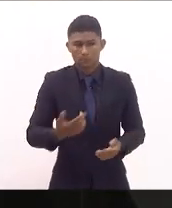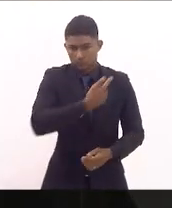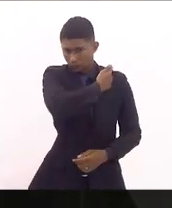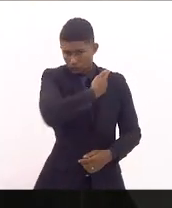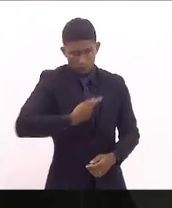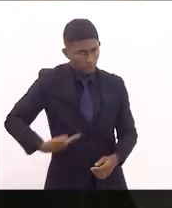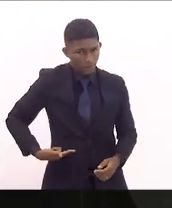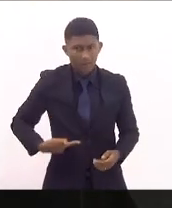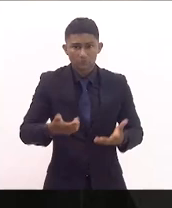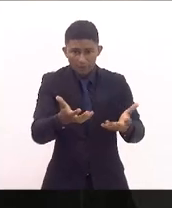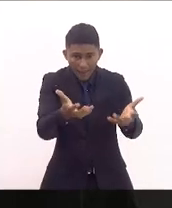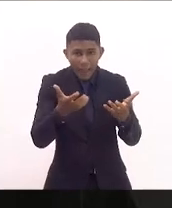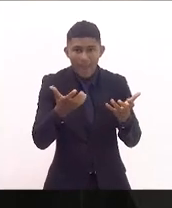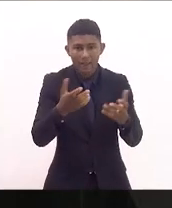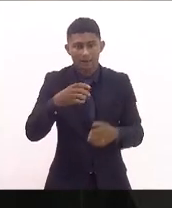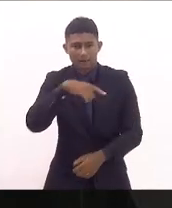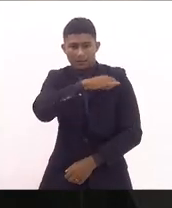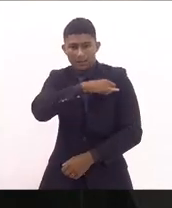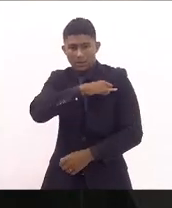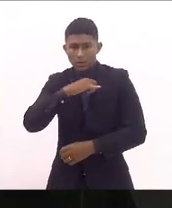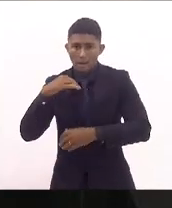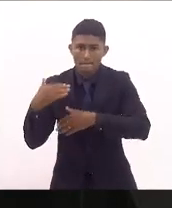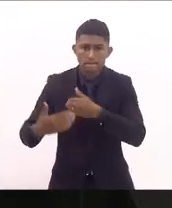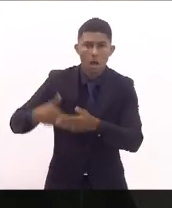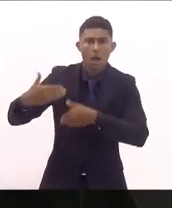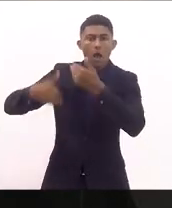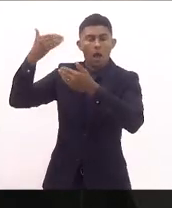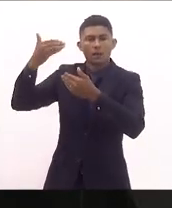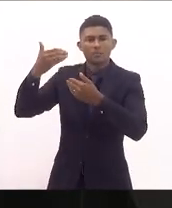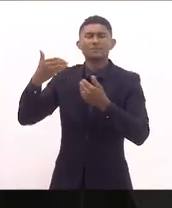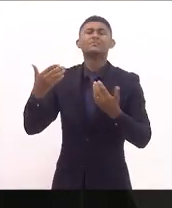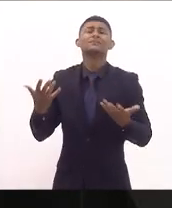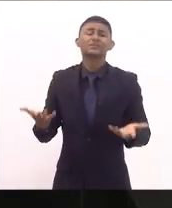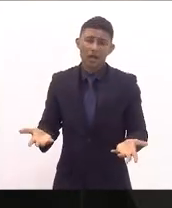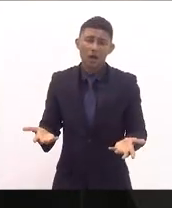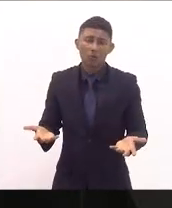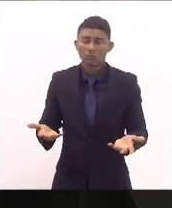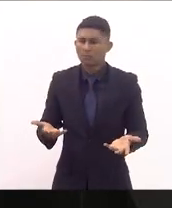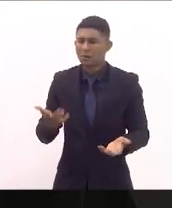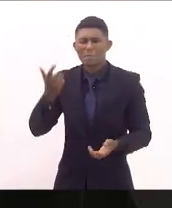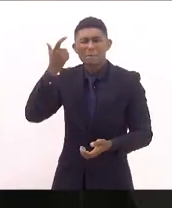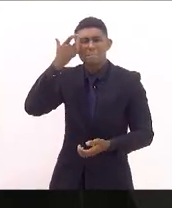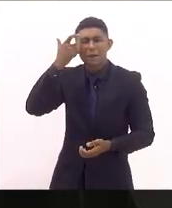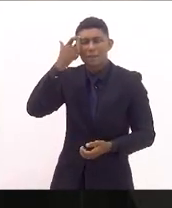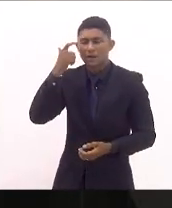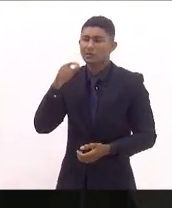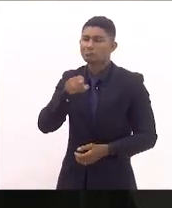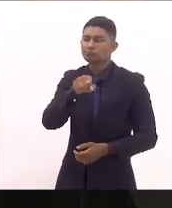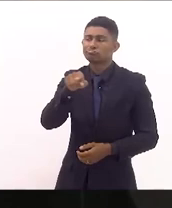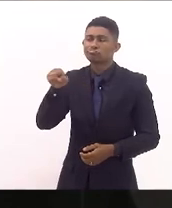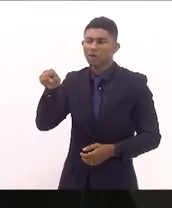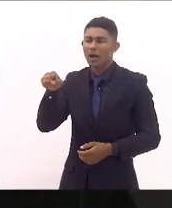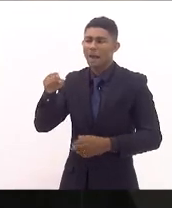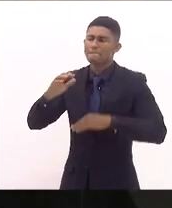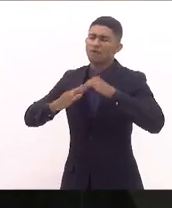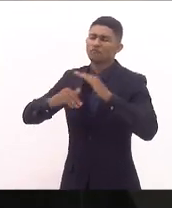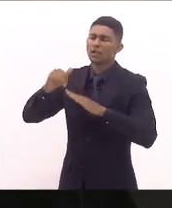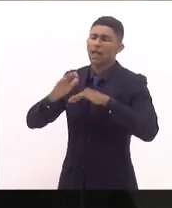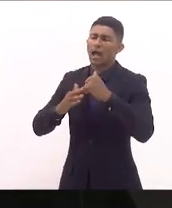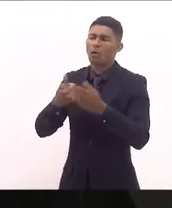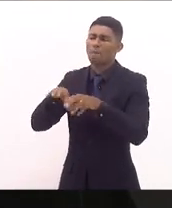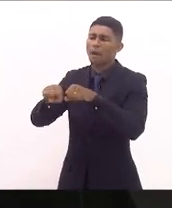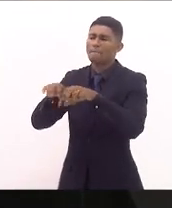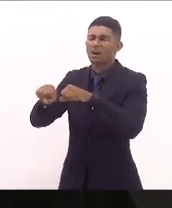encontrar um caminho de desenvolvimento para o nosso estado ele não pode abrir mão de pensar a formação de força de trabalho qualificada